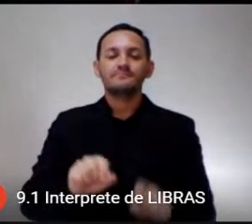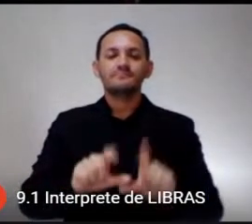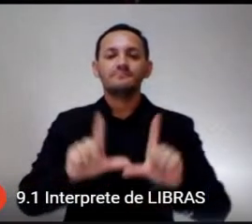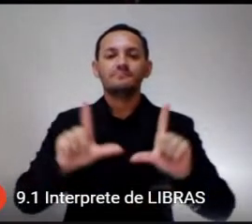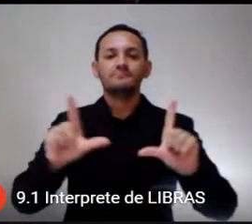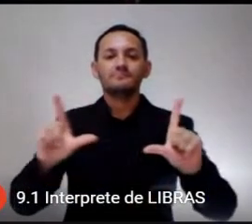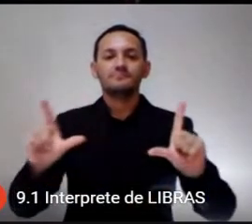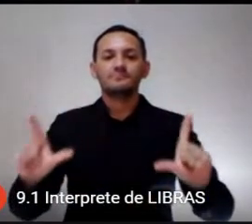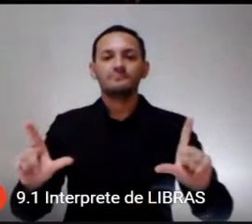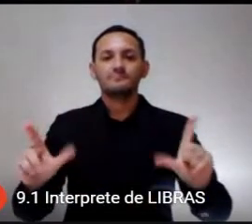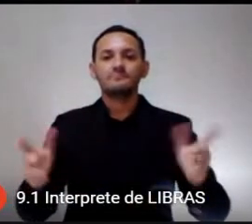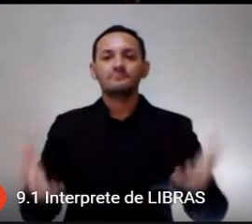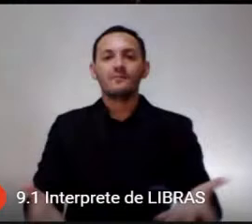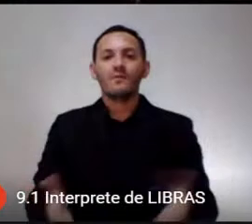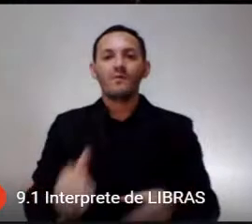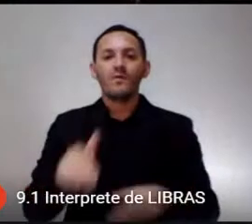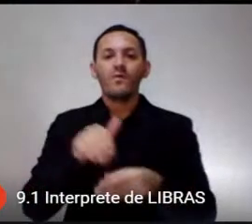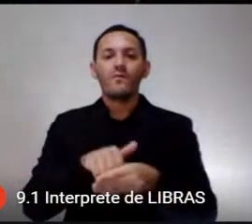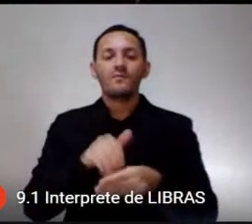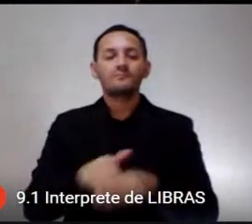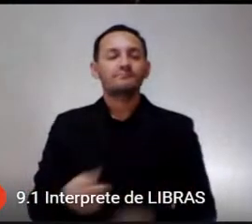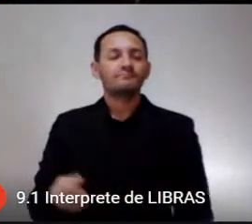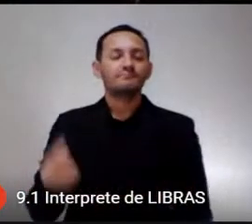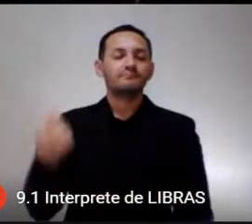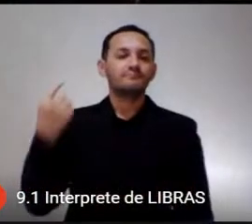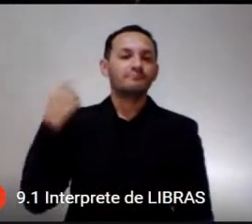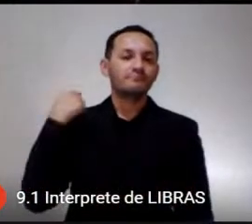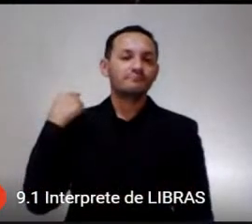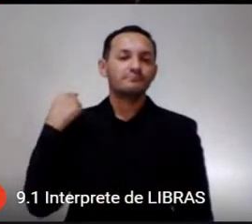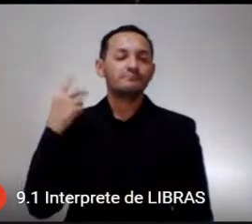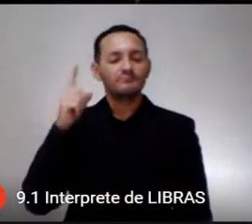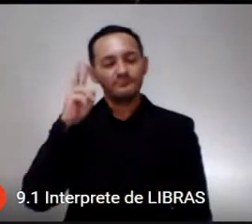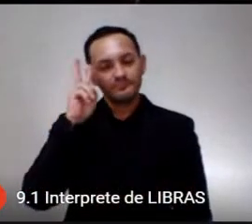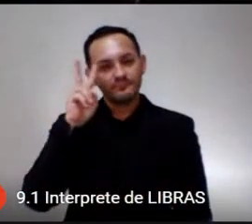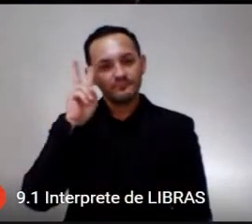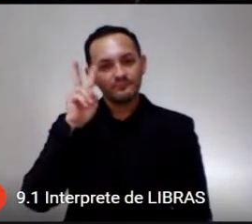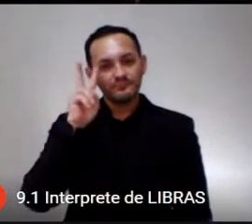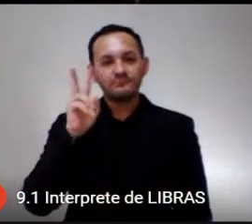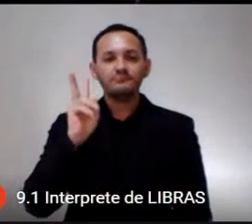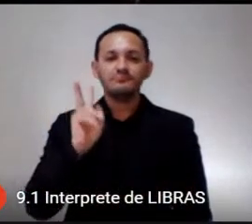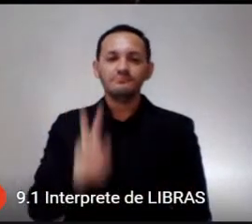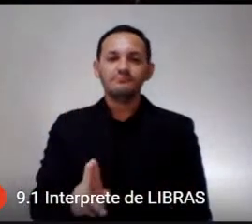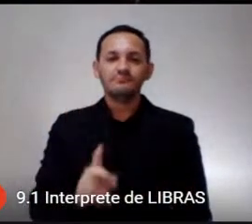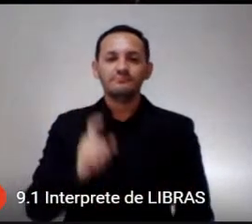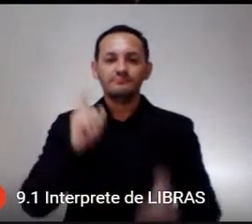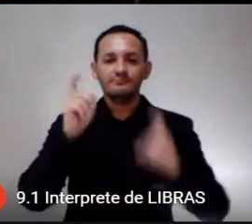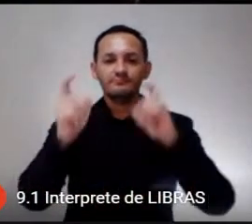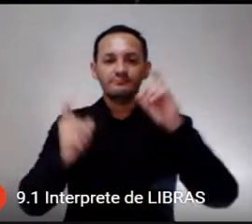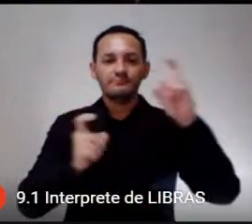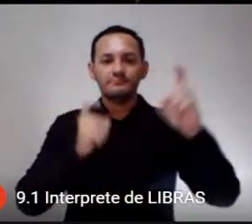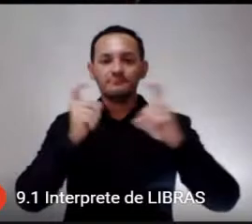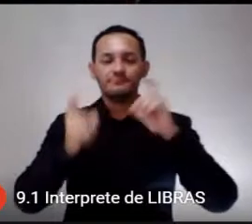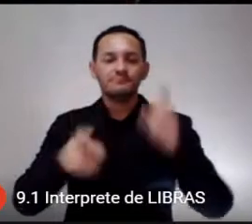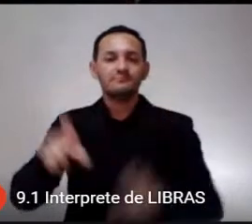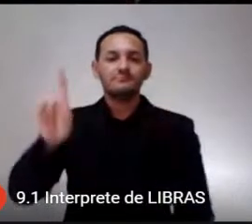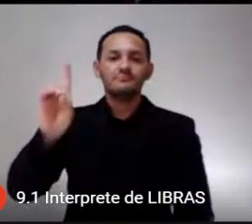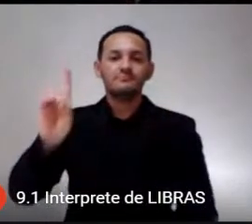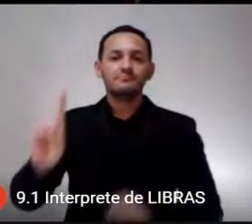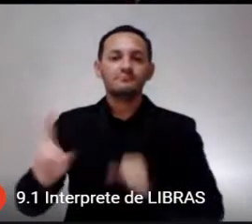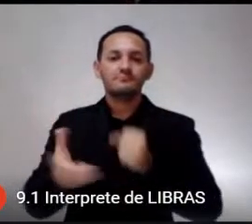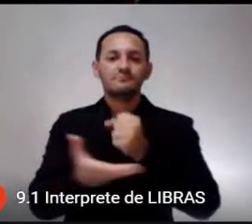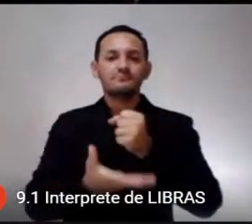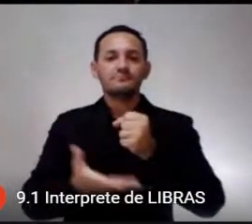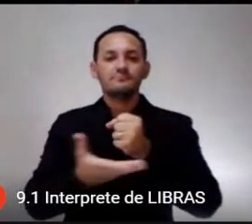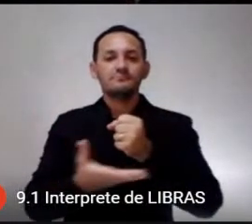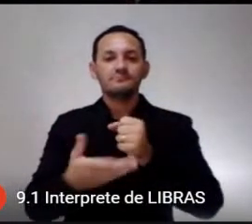Podia ver como é que foi o meu voto, porque eu me lembro do caso e eu tenho muita preocupação com a questão de direitos fundamentais